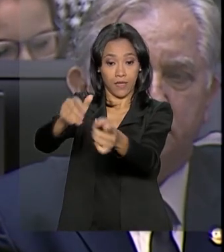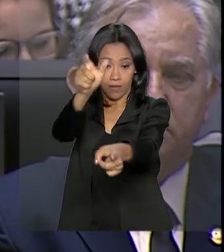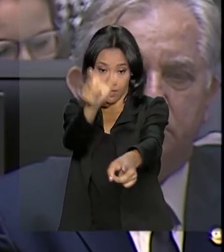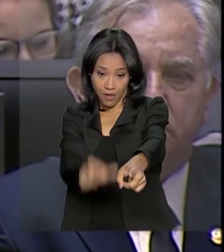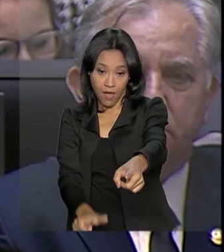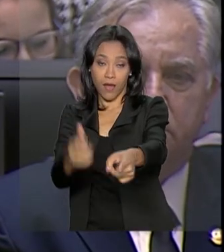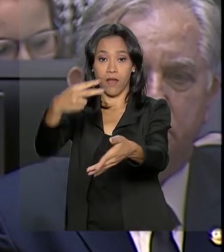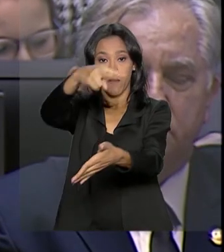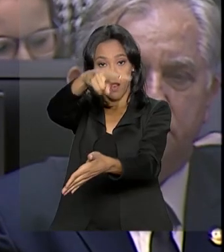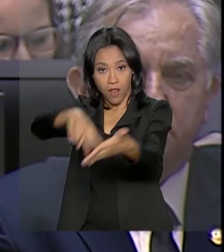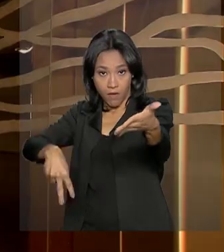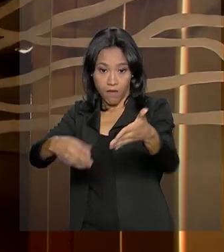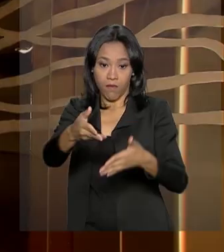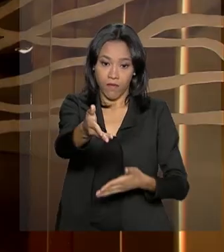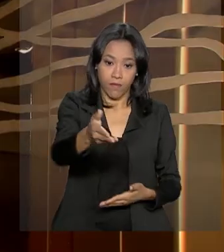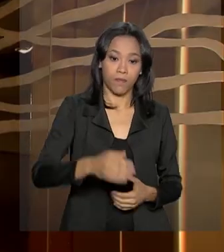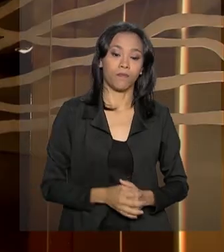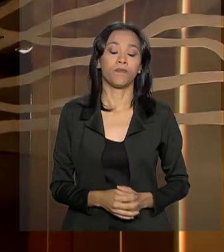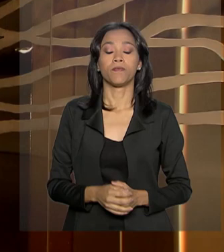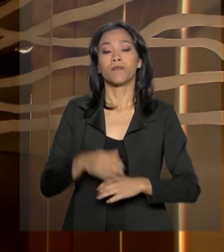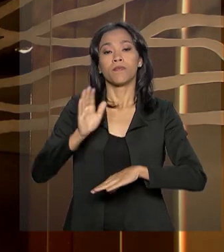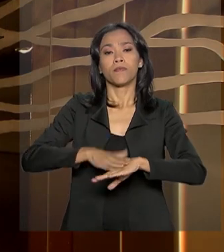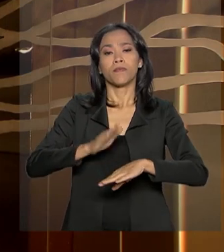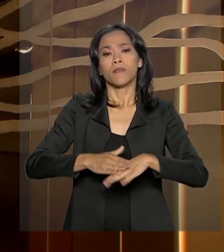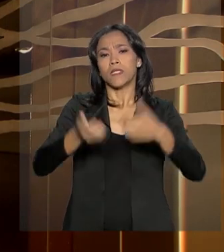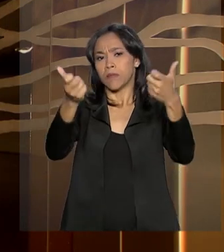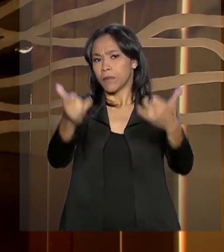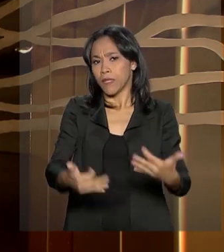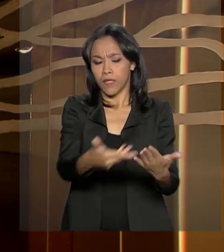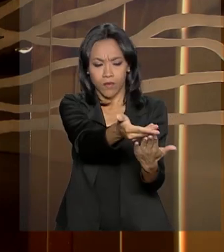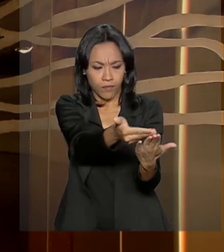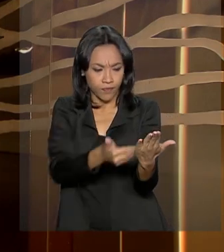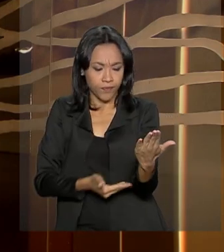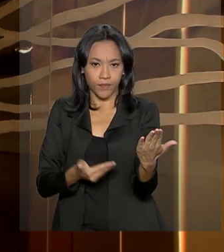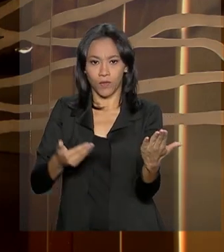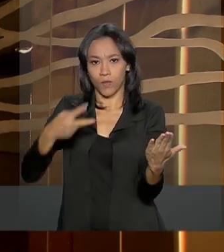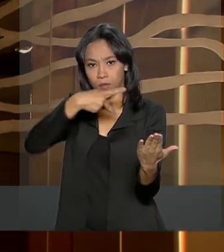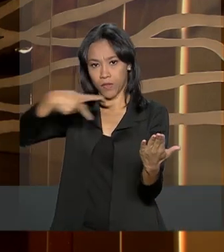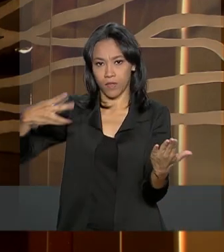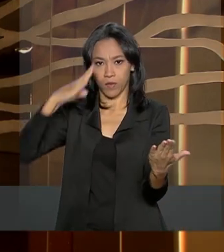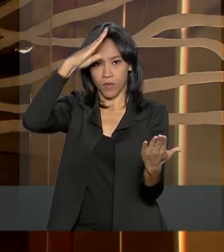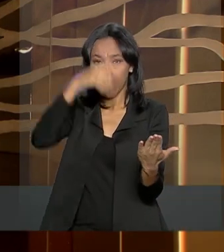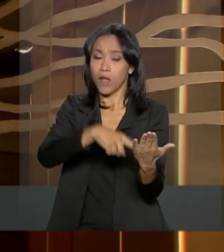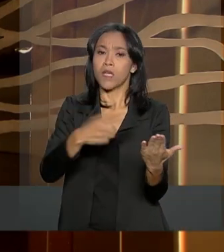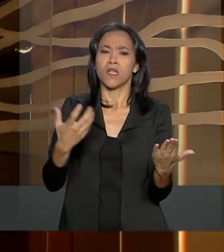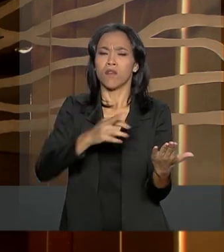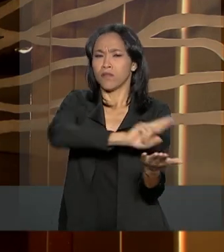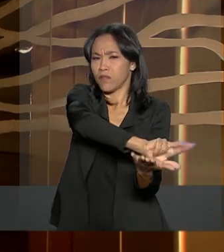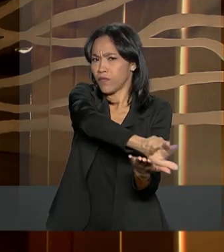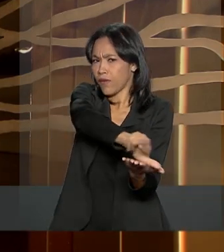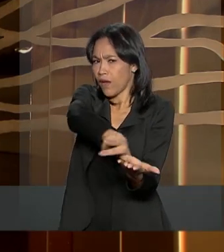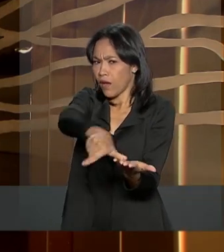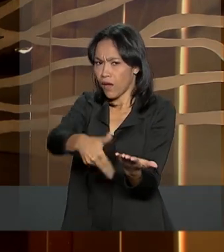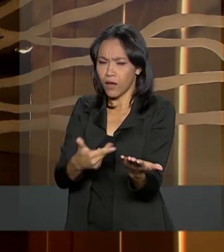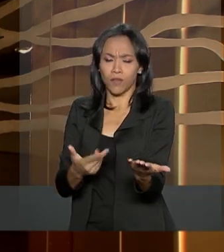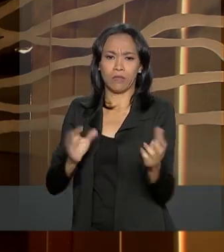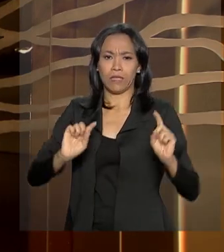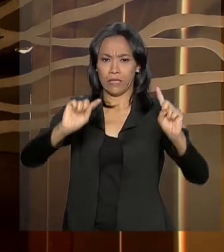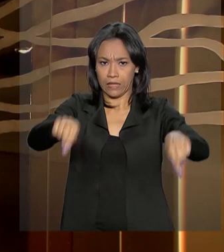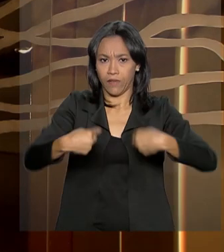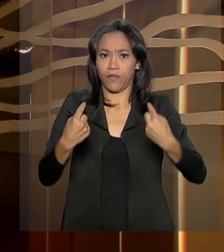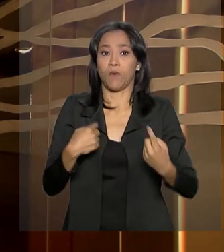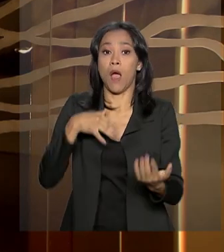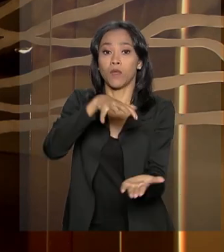deputada Soraya Santos. Segundo a mensagem do presidente, o governo assume um país com inúmeros desafios, como